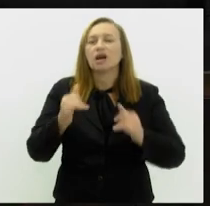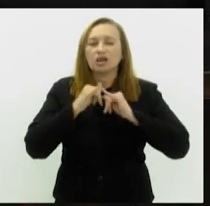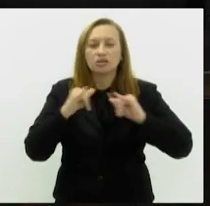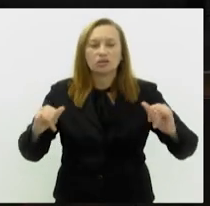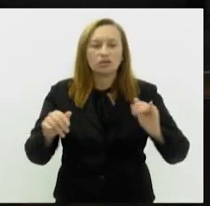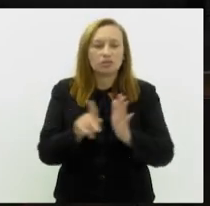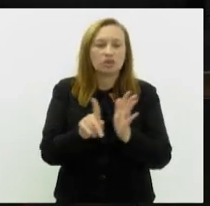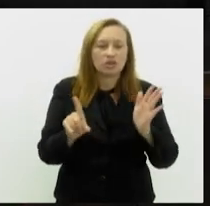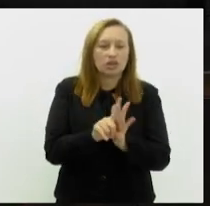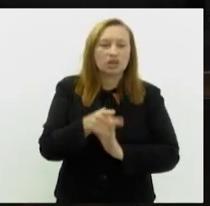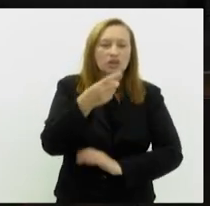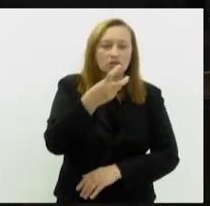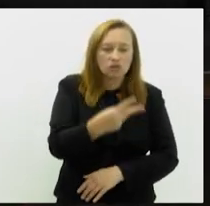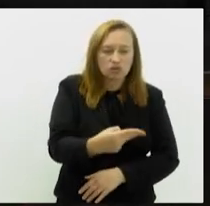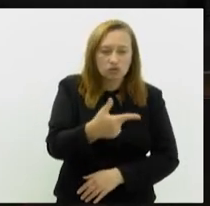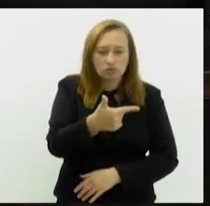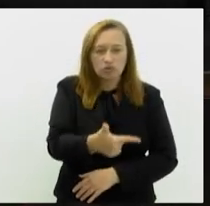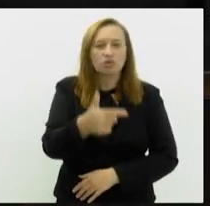número